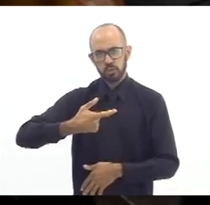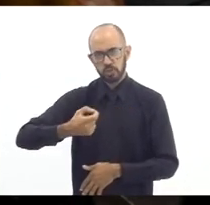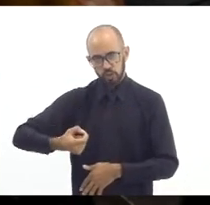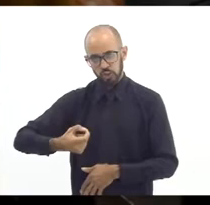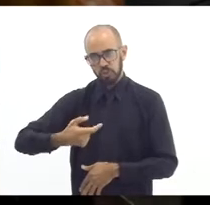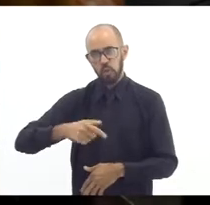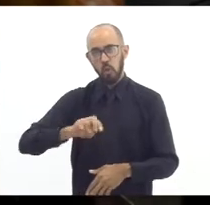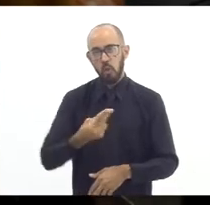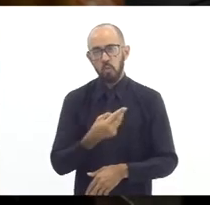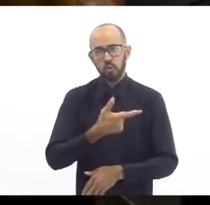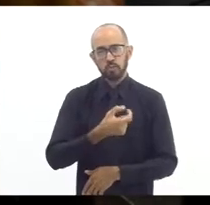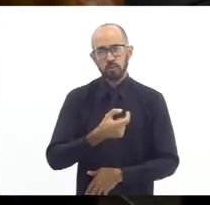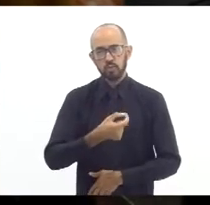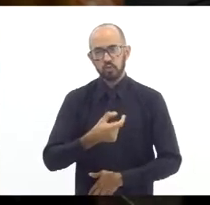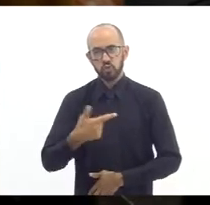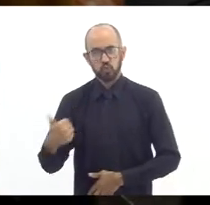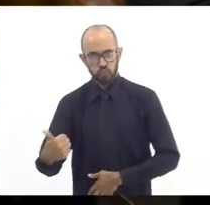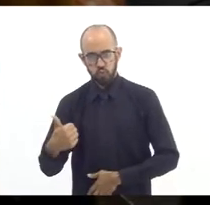houve multa.